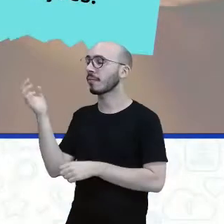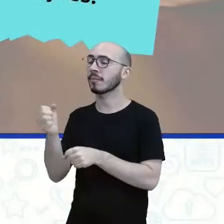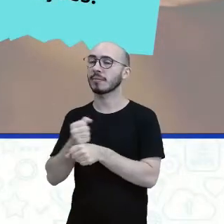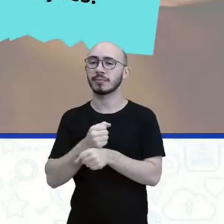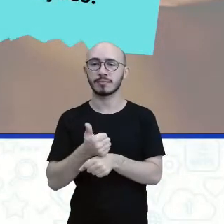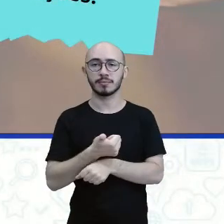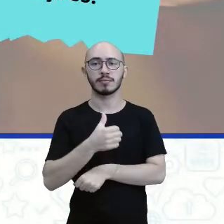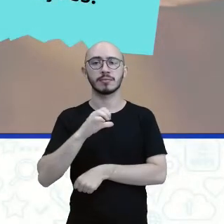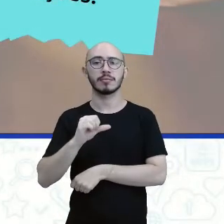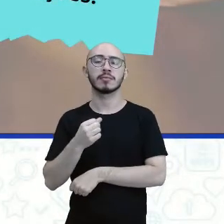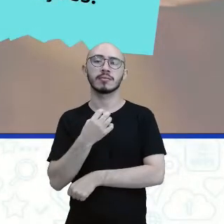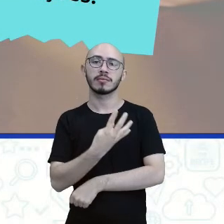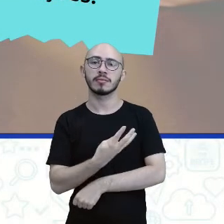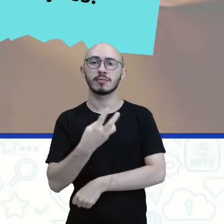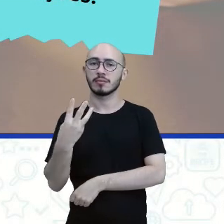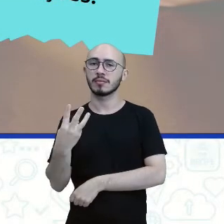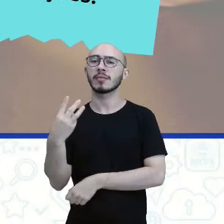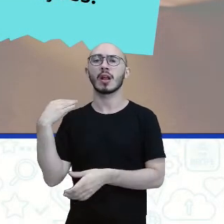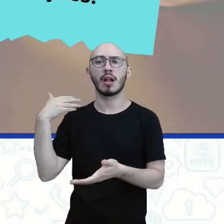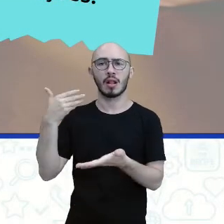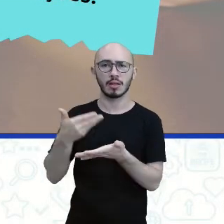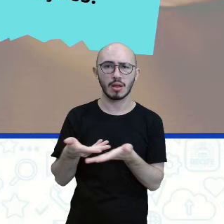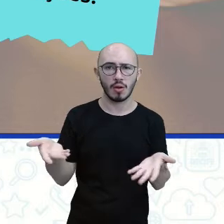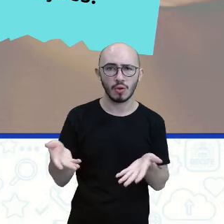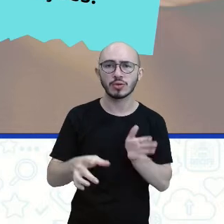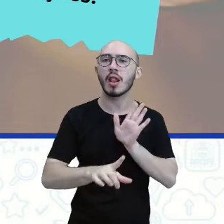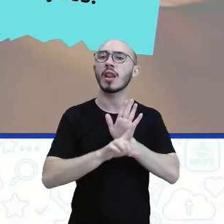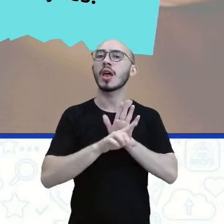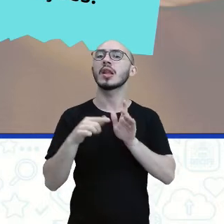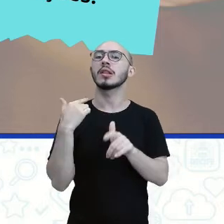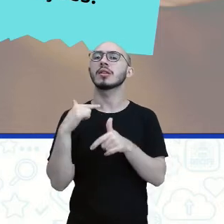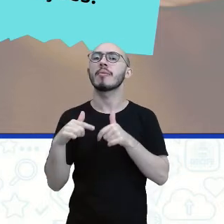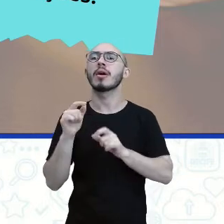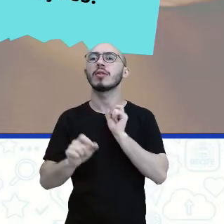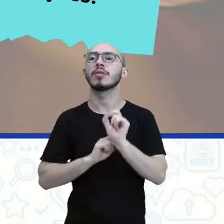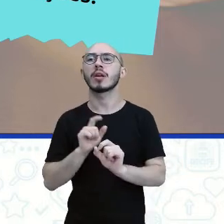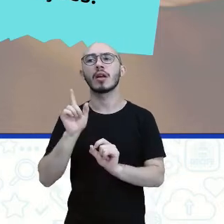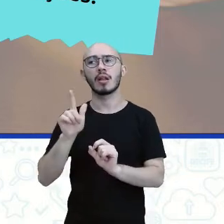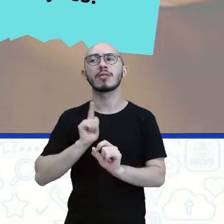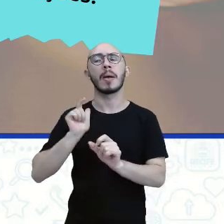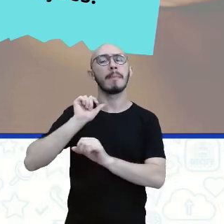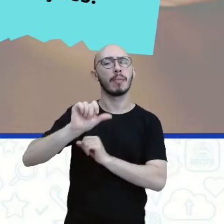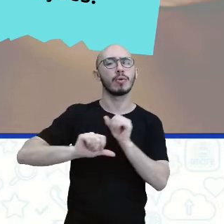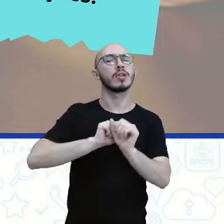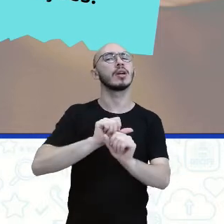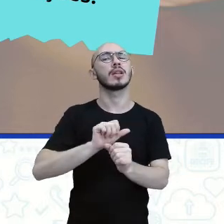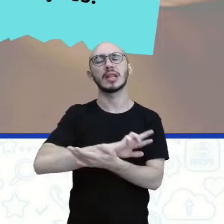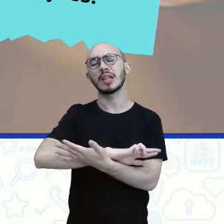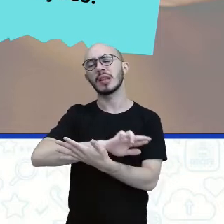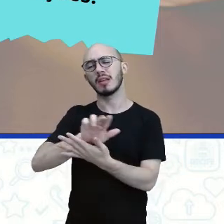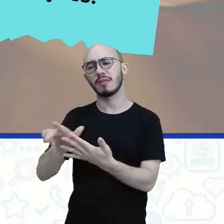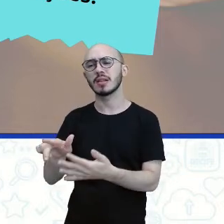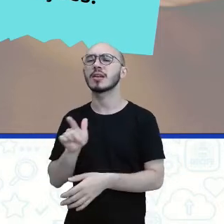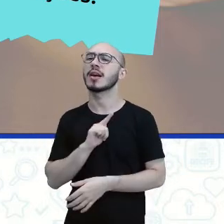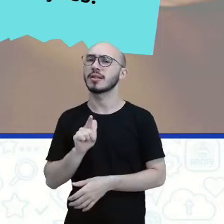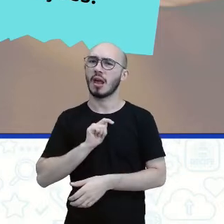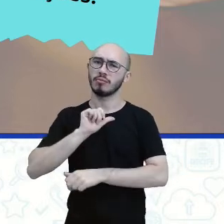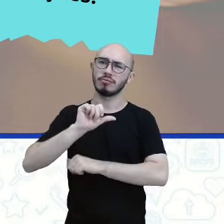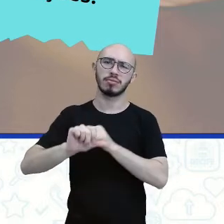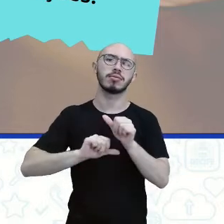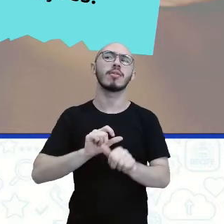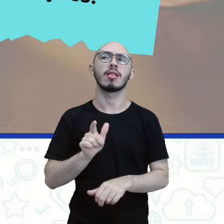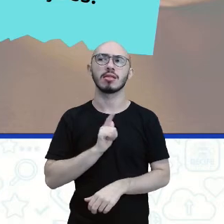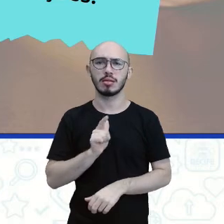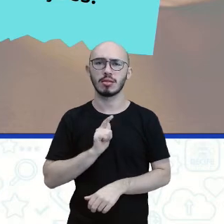1943 até o presente, a legislação trabalhista foi objeto de bastante alterações, né? Então, muita coisa foi